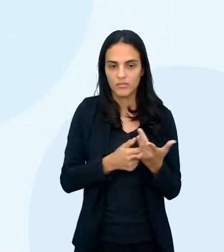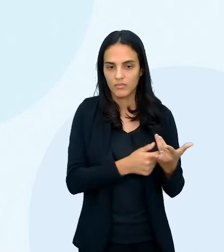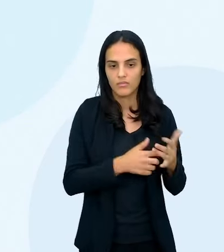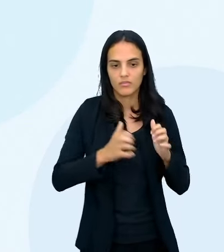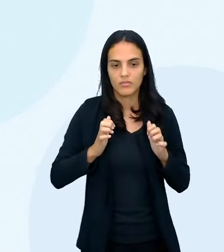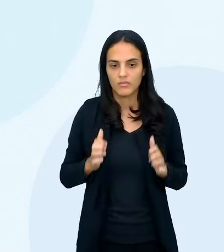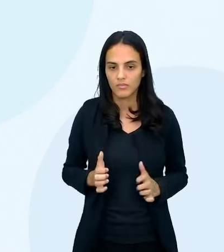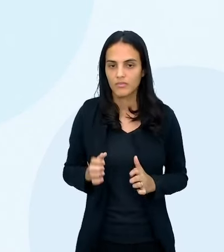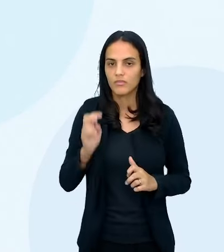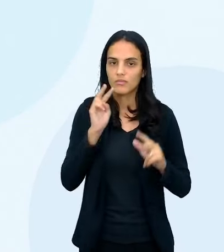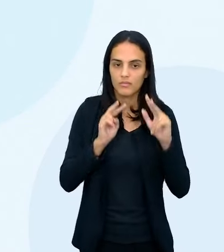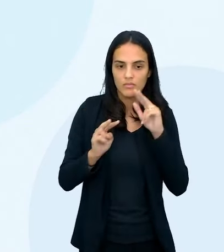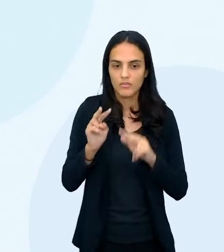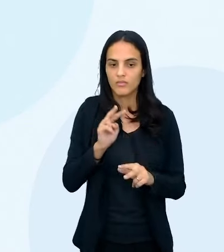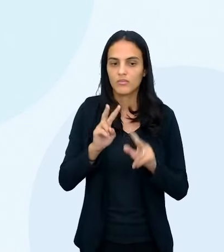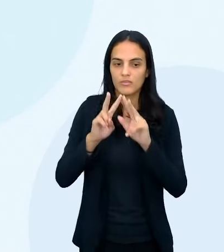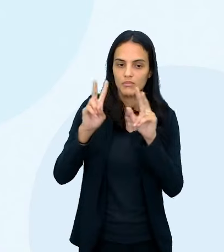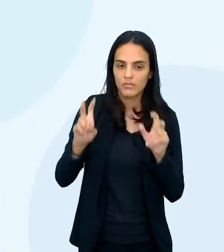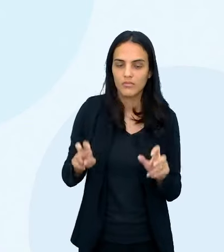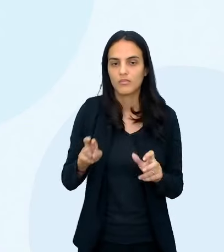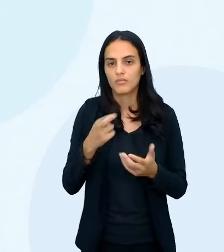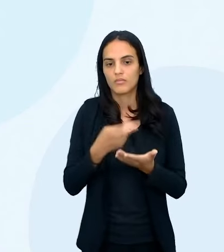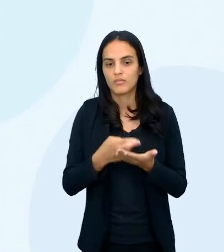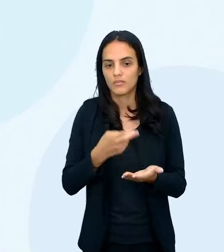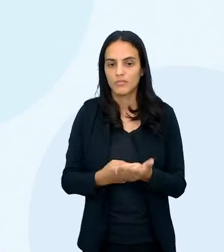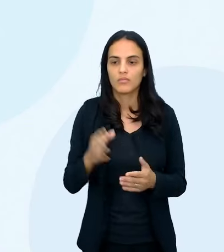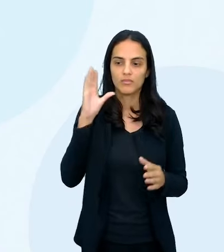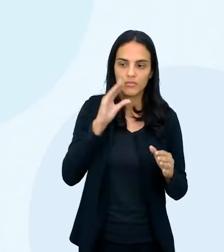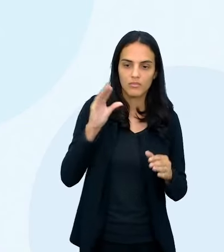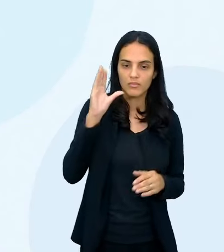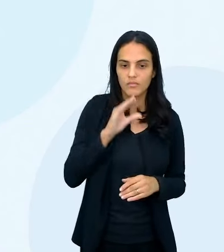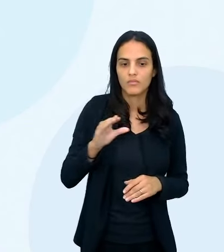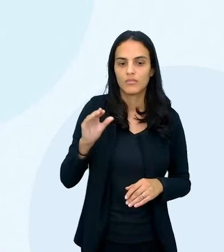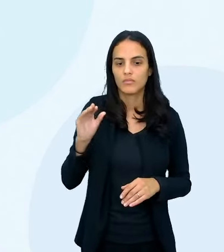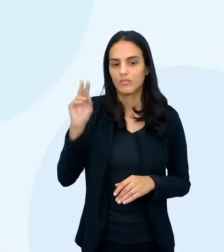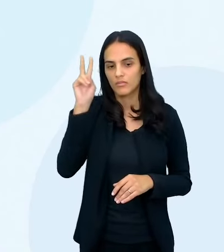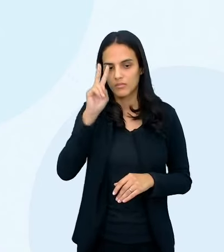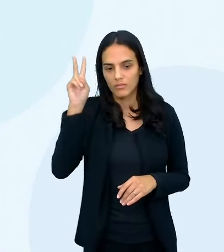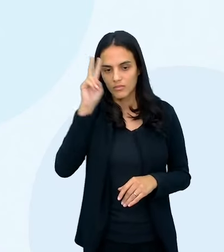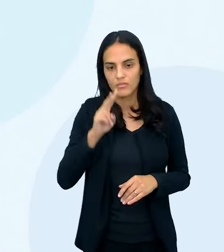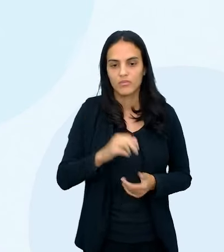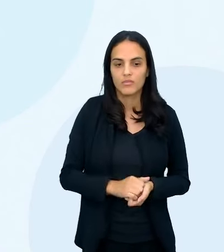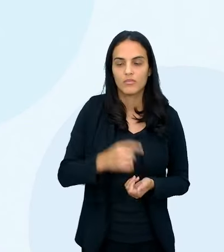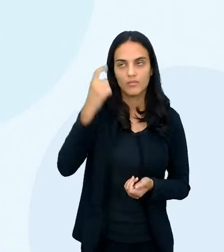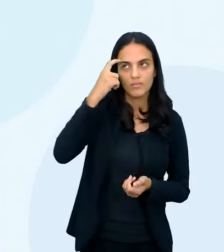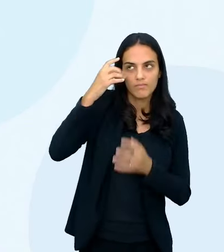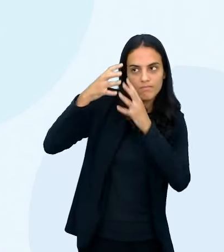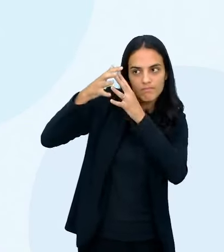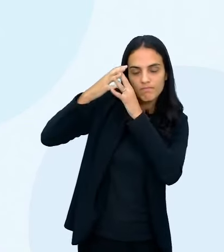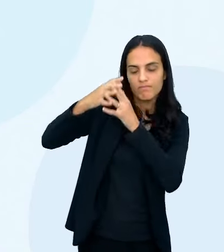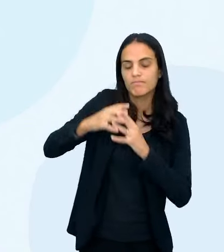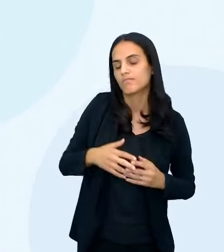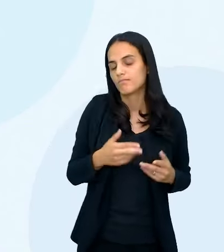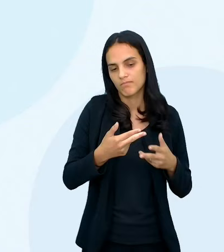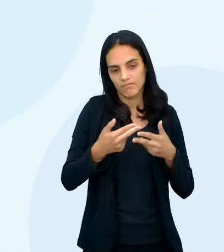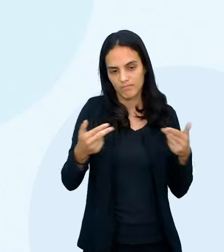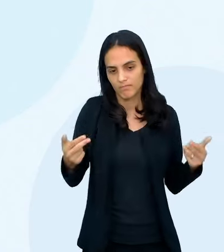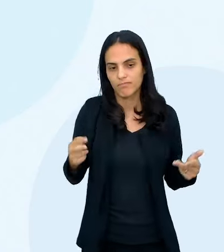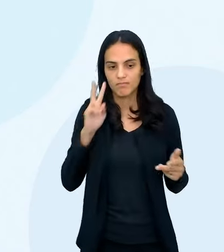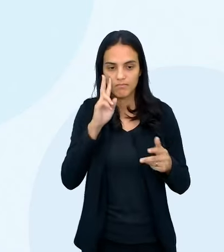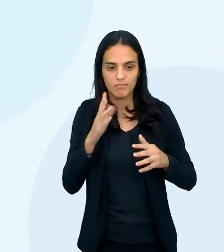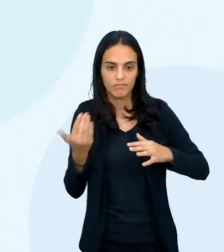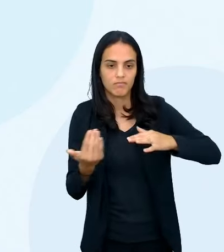ética olha a temática por razão. Narrativas históricas, ela olha a cultura a partir da memória, enfim. Esse de olho